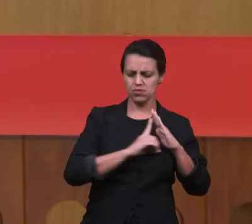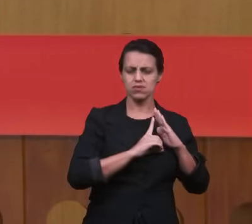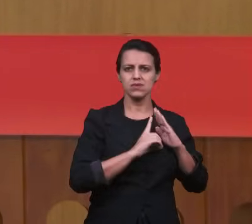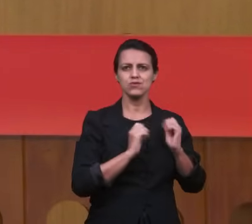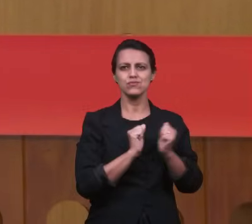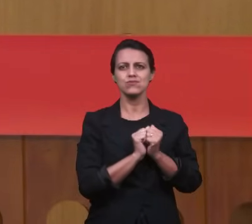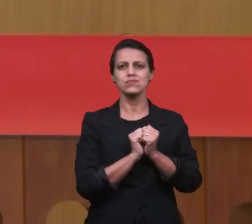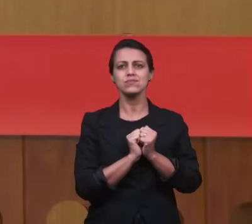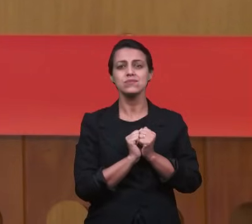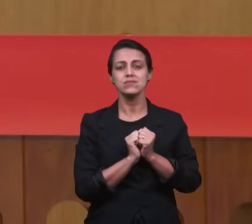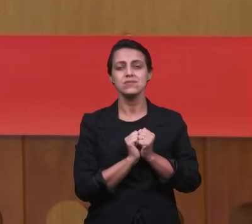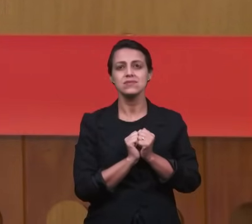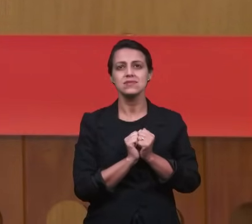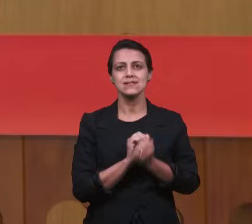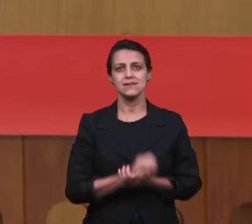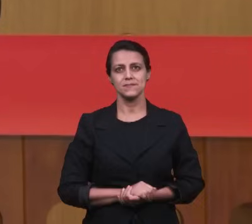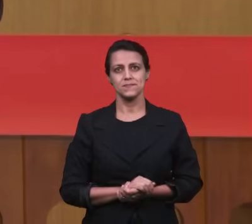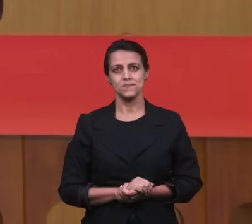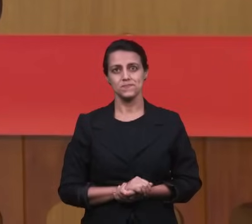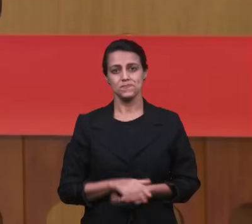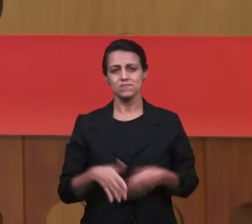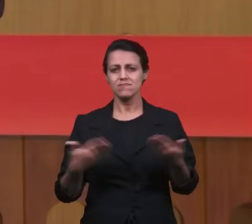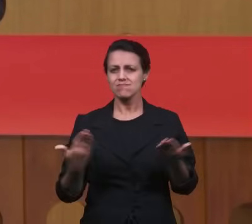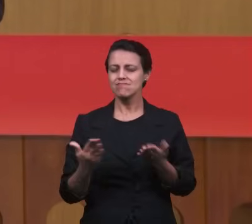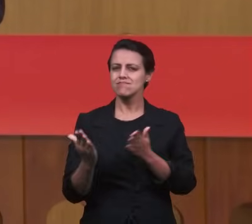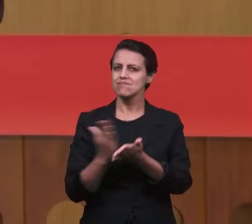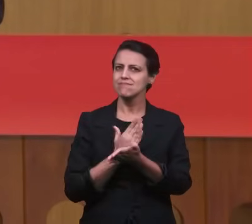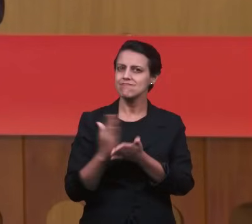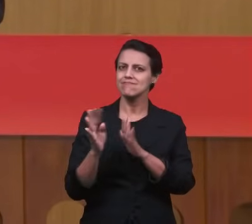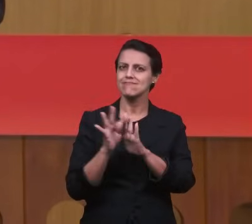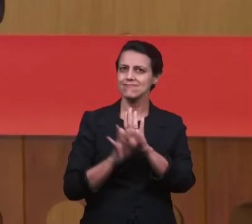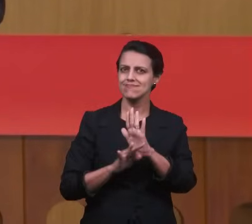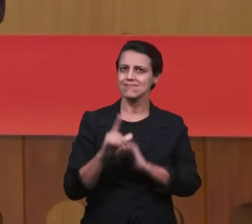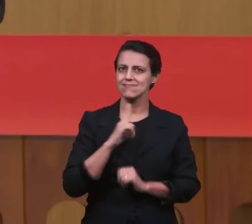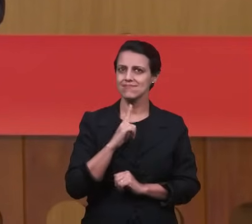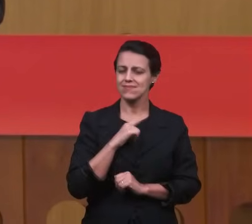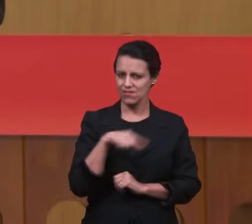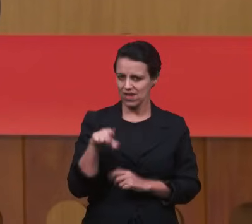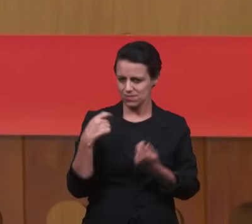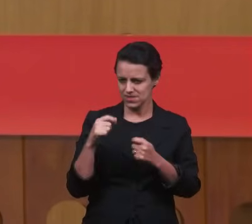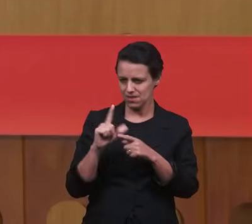viram ali. E nós vamos agora, alguns textos. O senhor vai precisar sair, né?